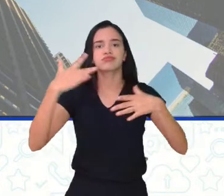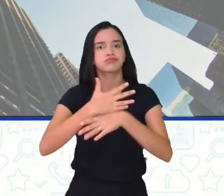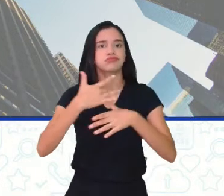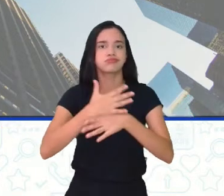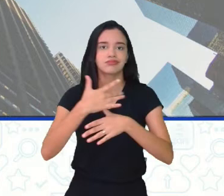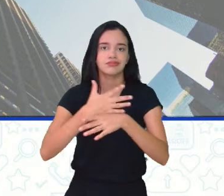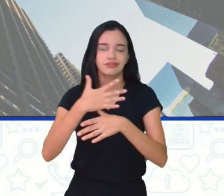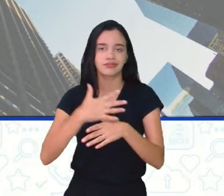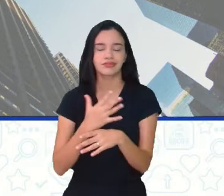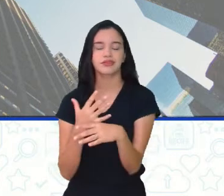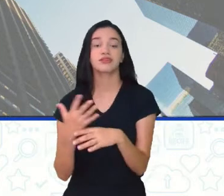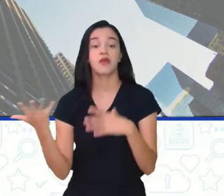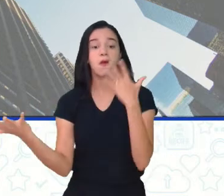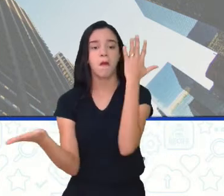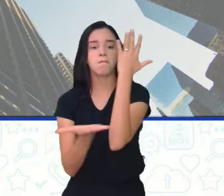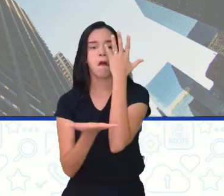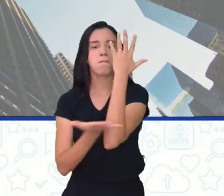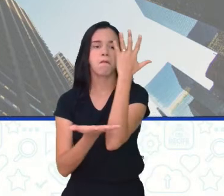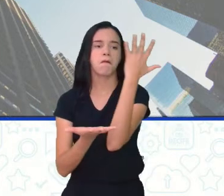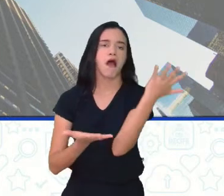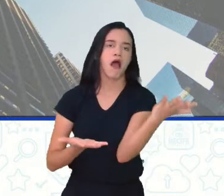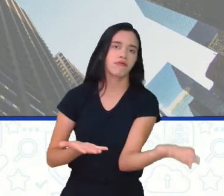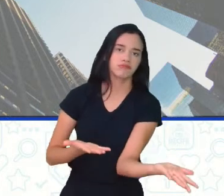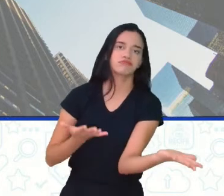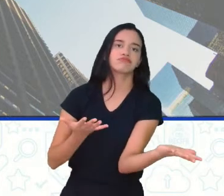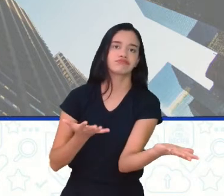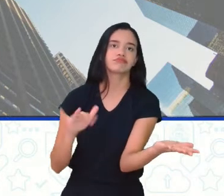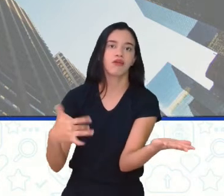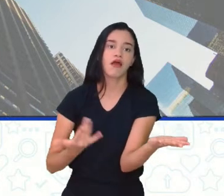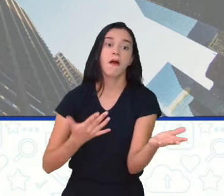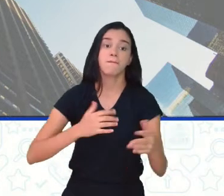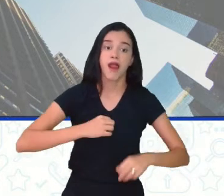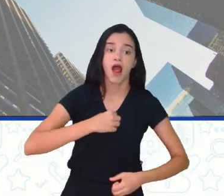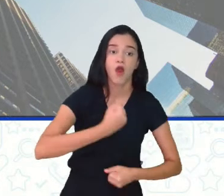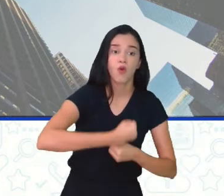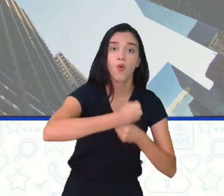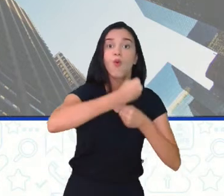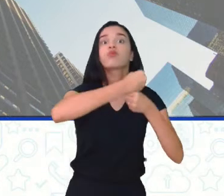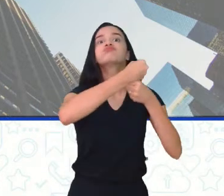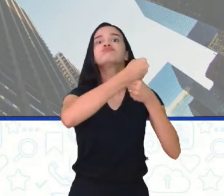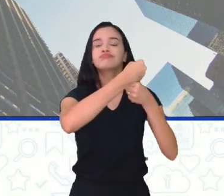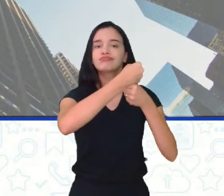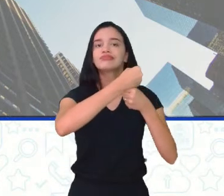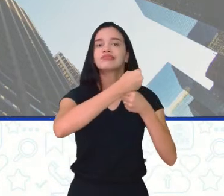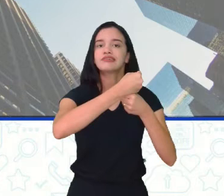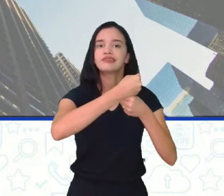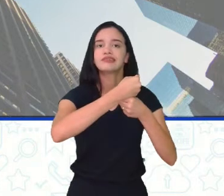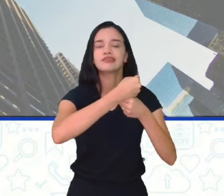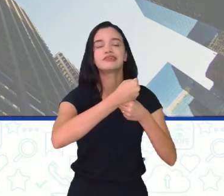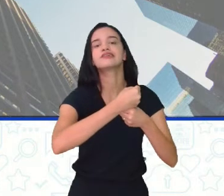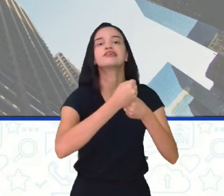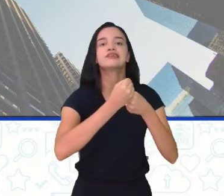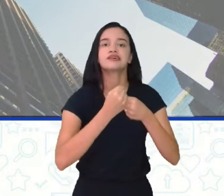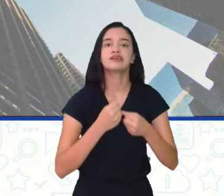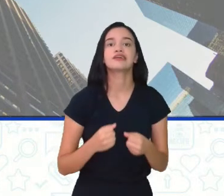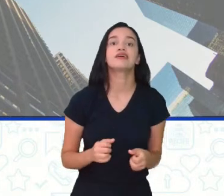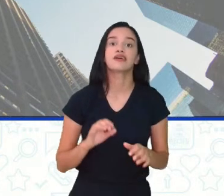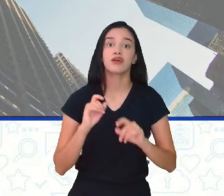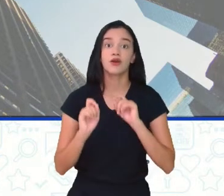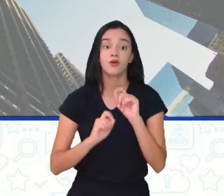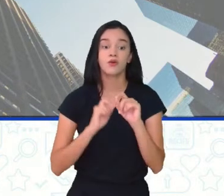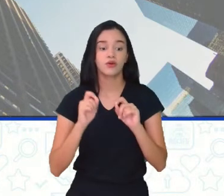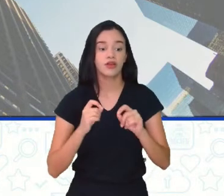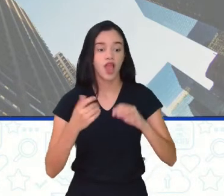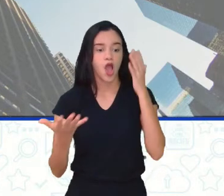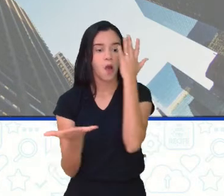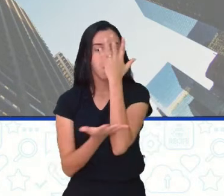camada natural para construir ali, para passar por cima uma camada mais